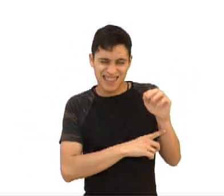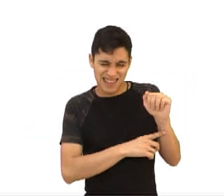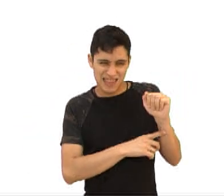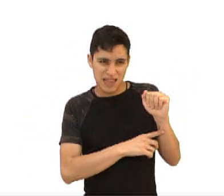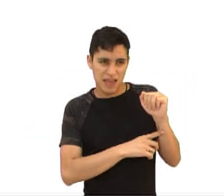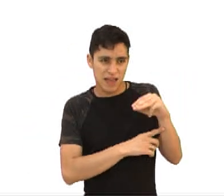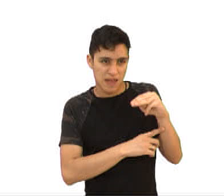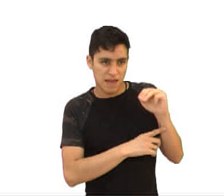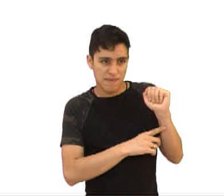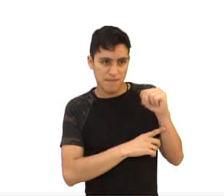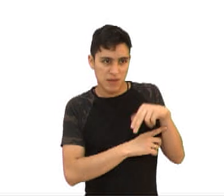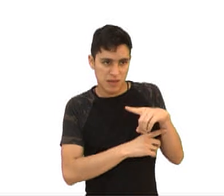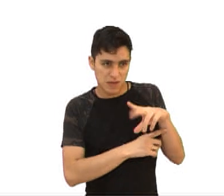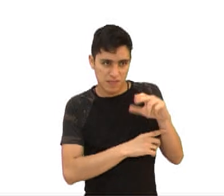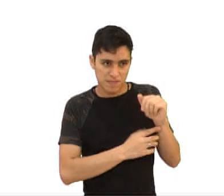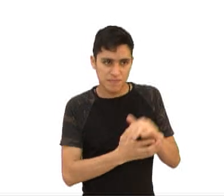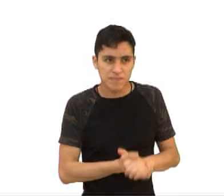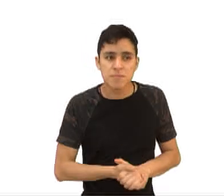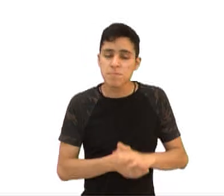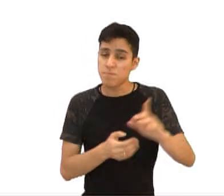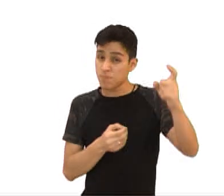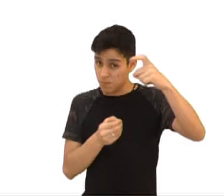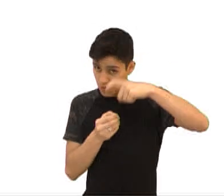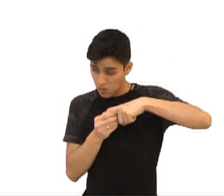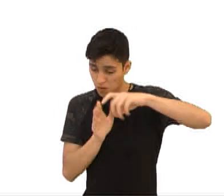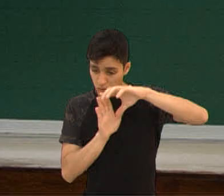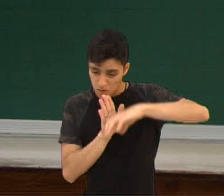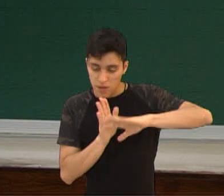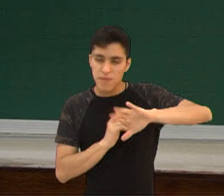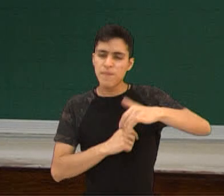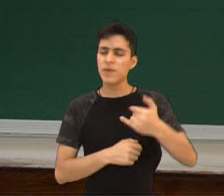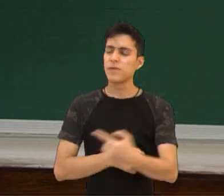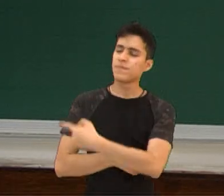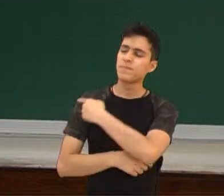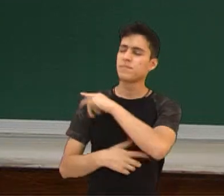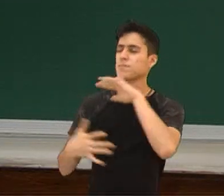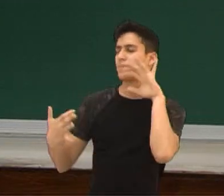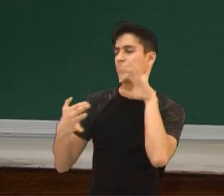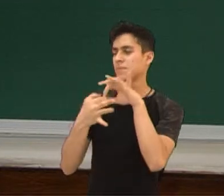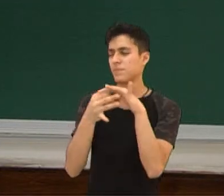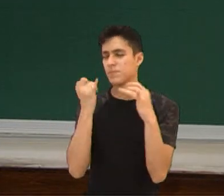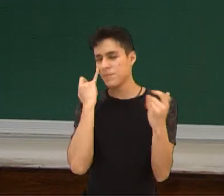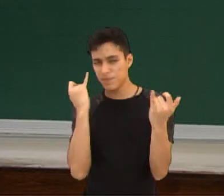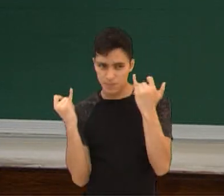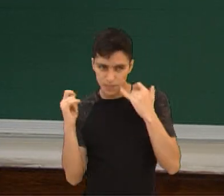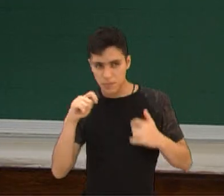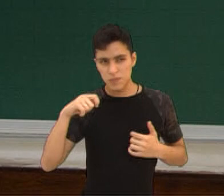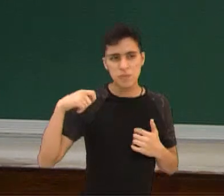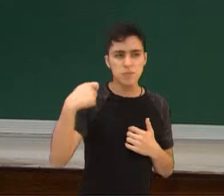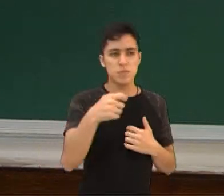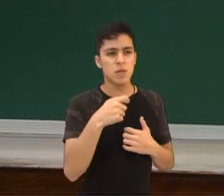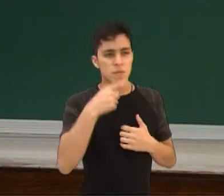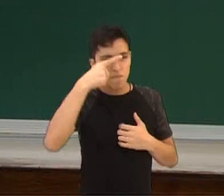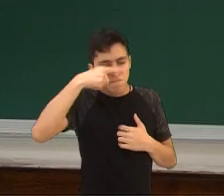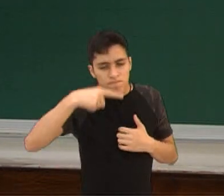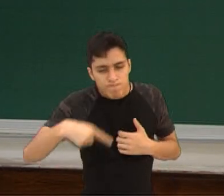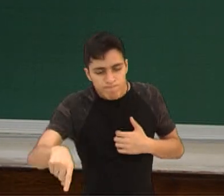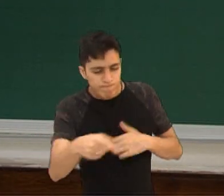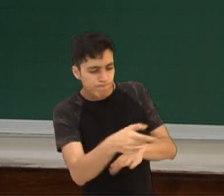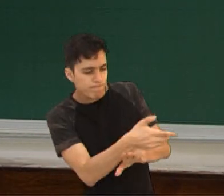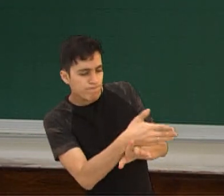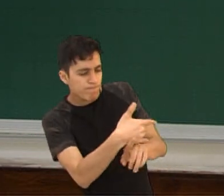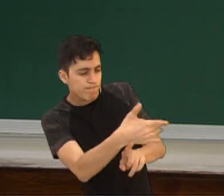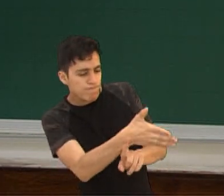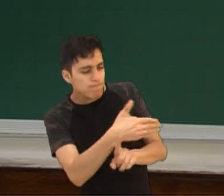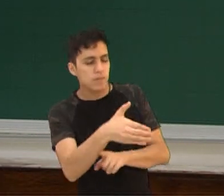das coisas que a gente vai falar para revisar os conceitos, a gente vai aproveitar para trazer essa informação falando desse animal da nossa fauna tão bonito, né,